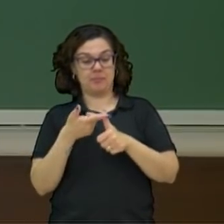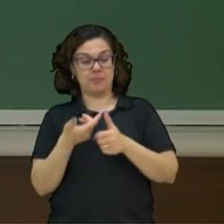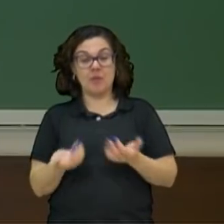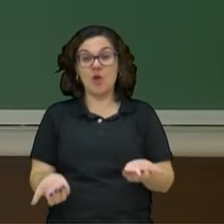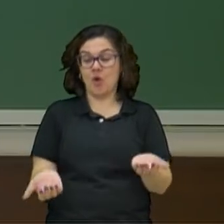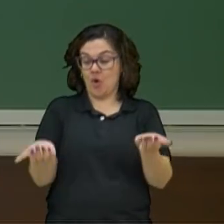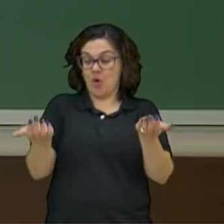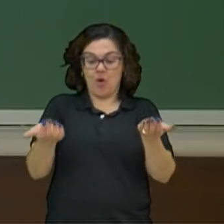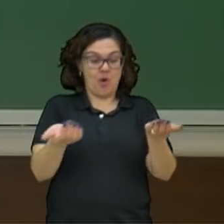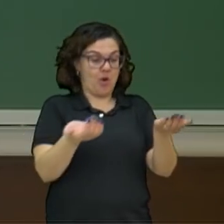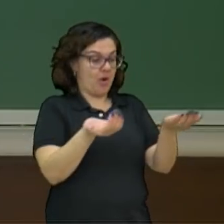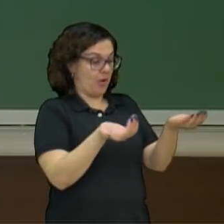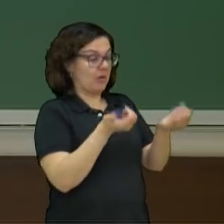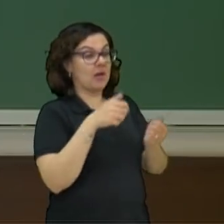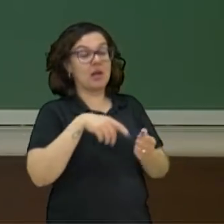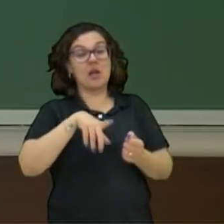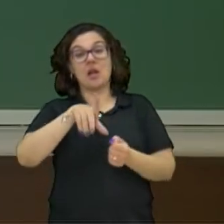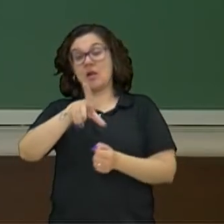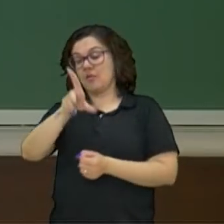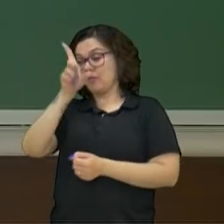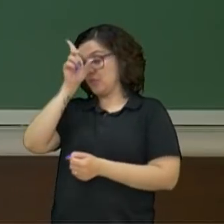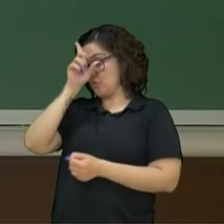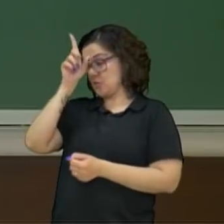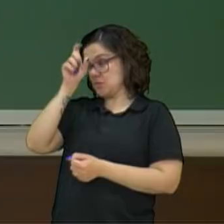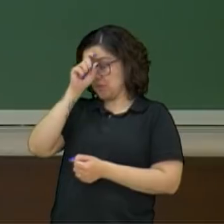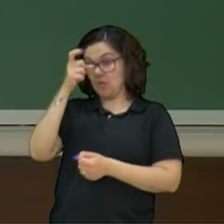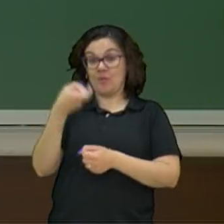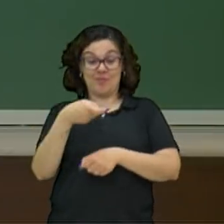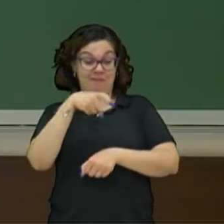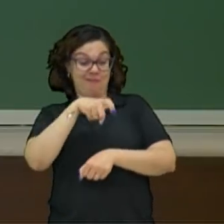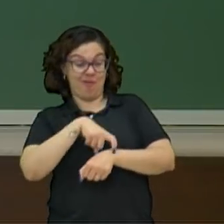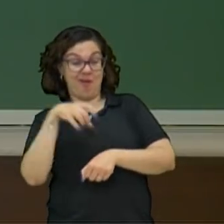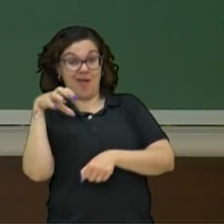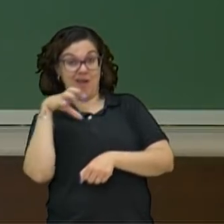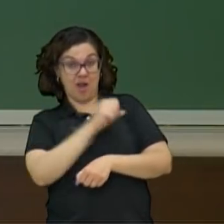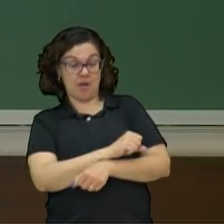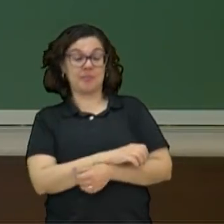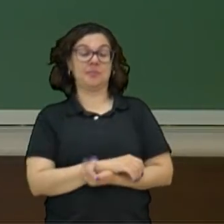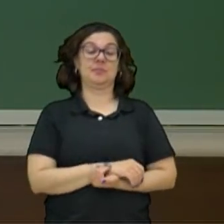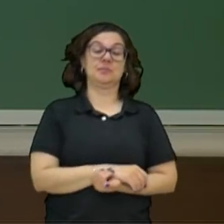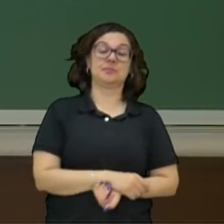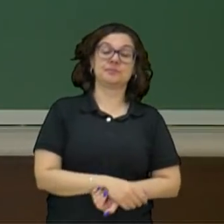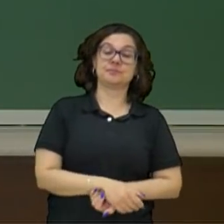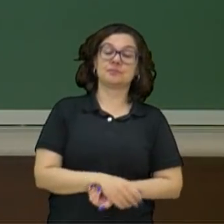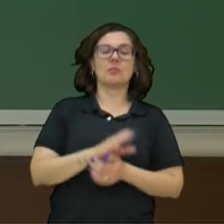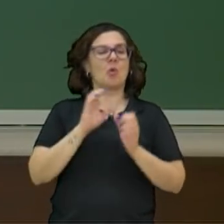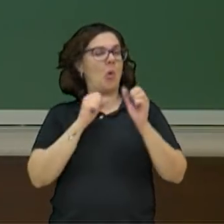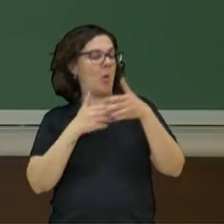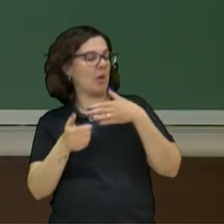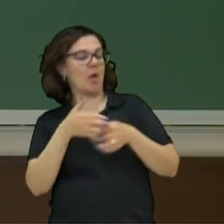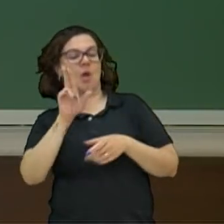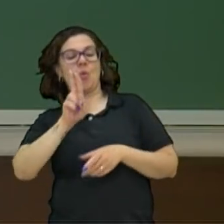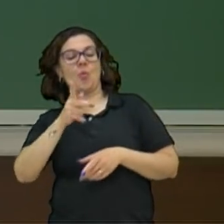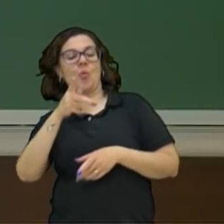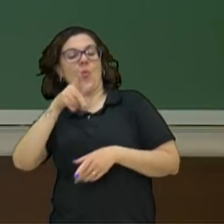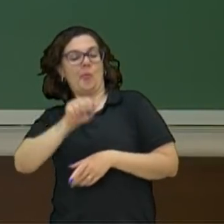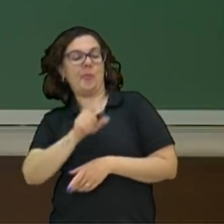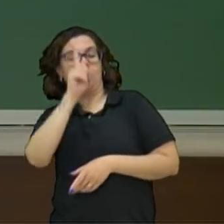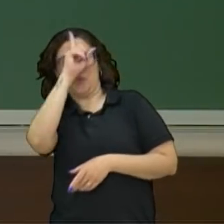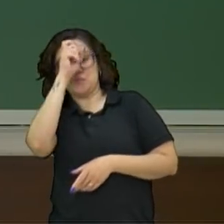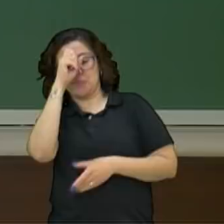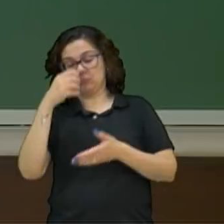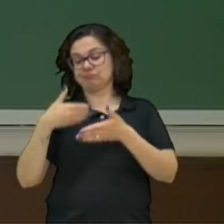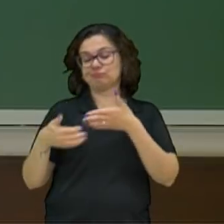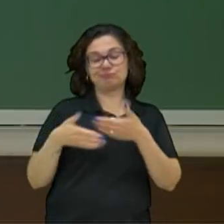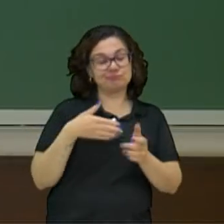ela no colo, né? Levar ela para um pronto atendimento, tá? Seja uma unidade de saúde, um hospital, um pronto-socorro, né?